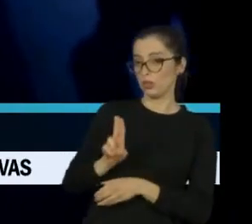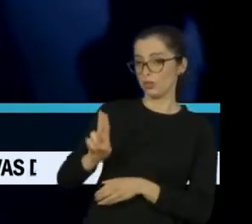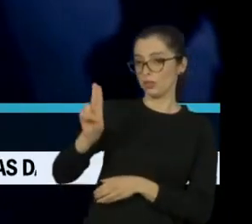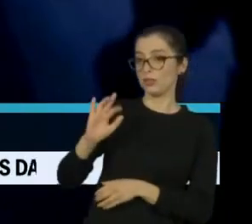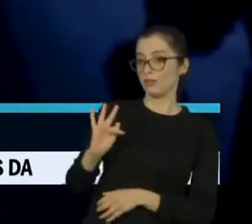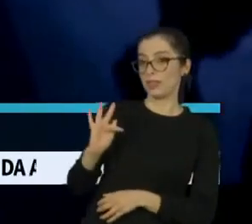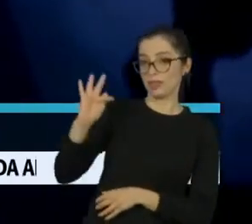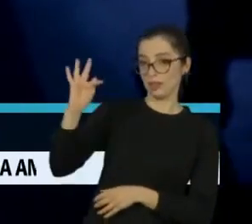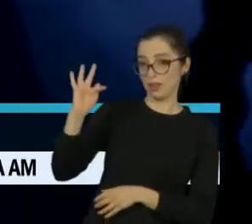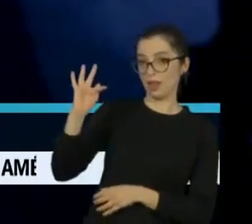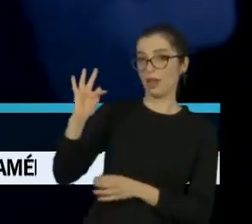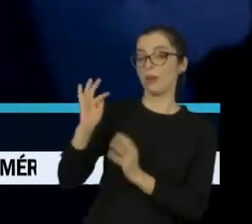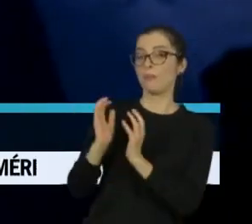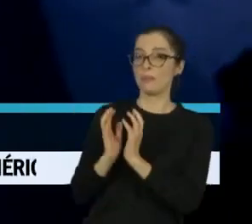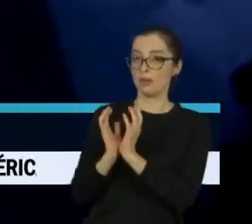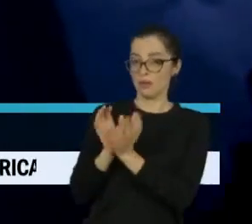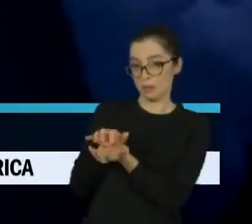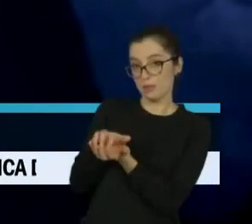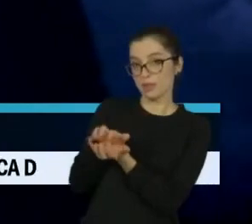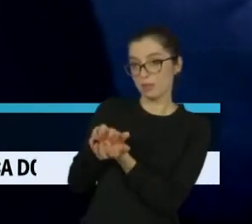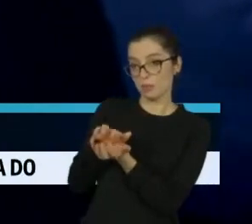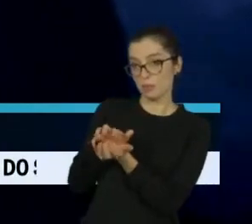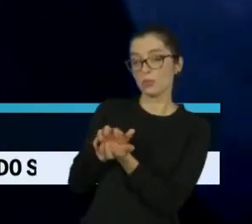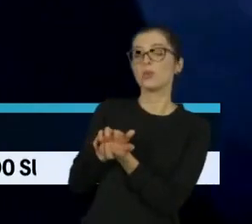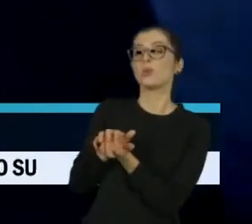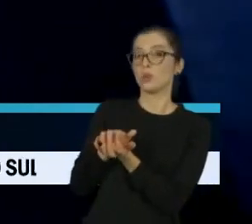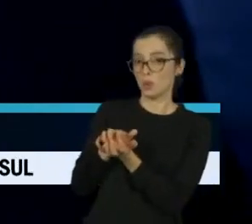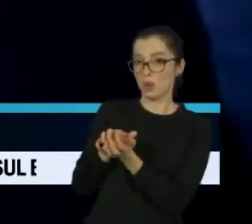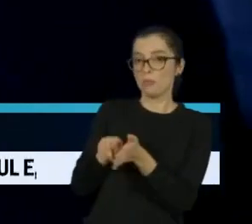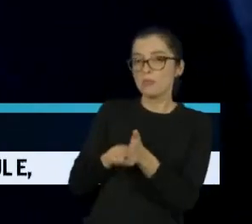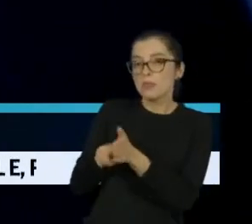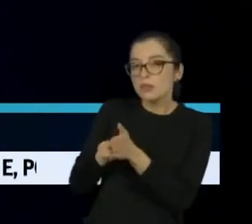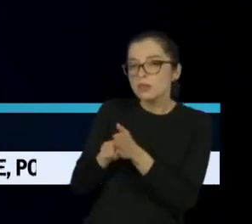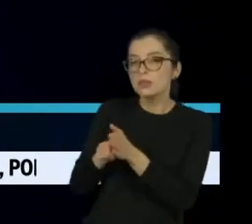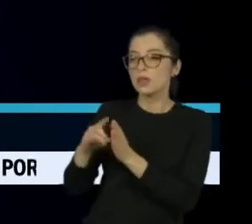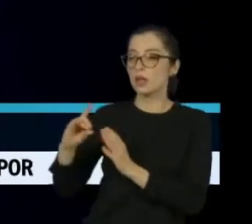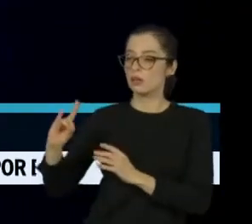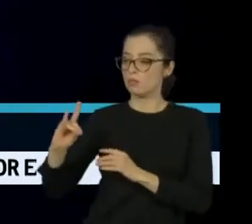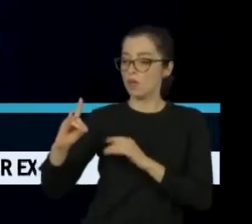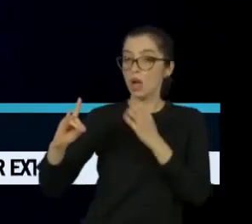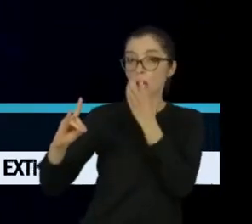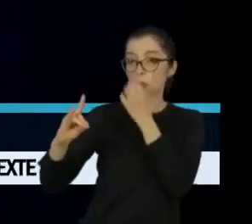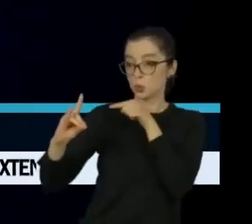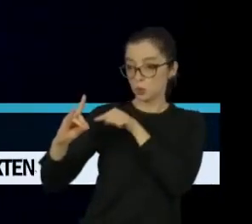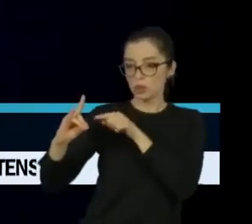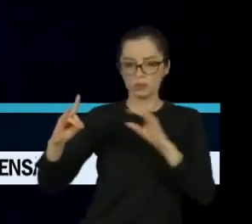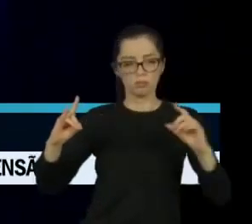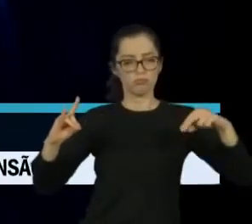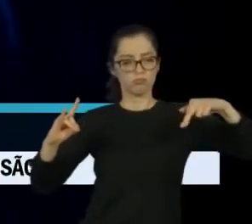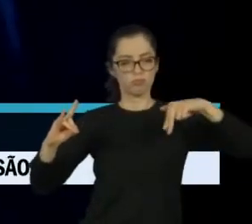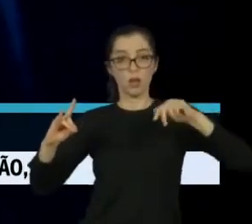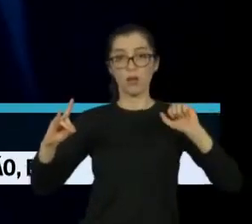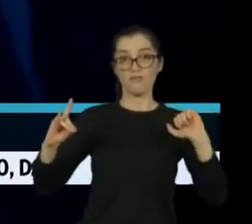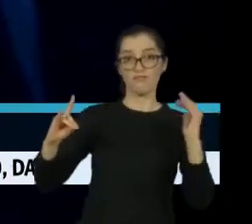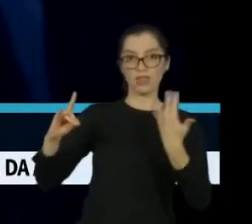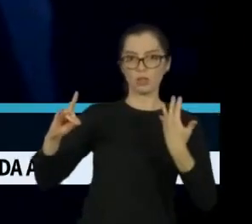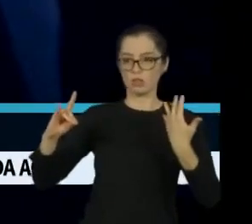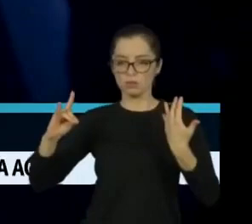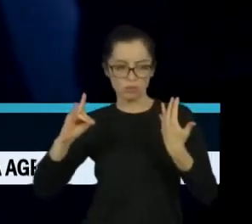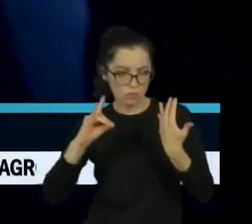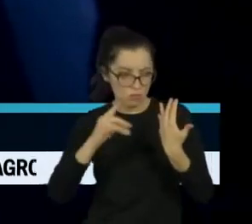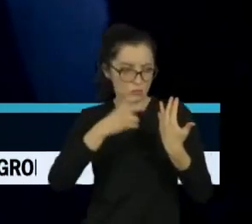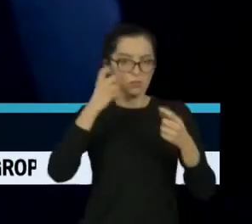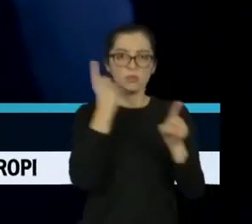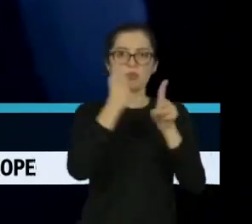sertão pernambucano treina cães farejadores para identificar infectados com o novo coronavírus. E o próximo passo é sintetizar